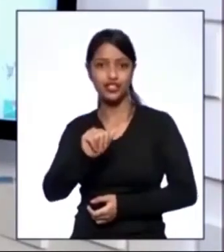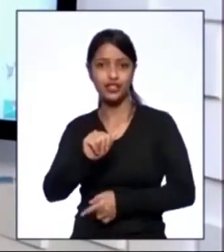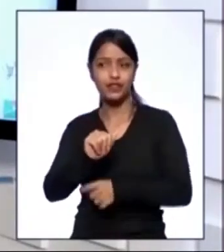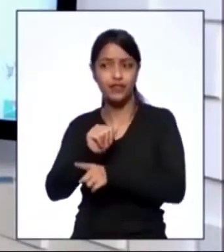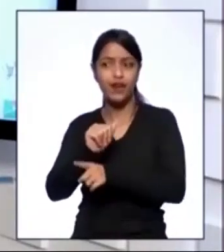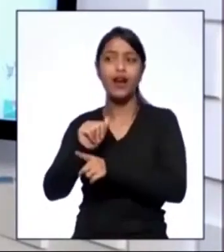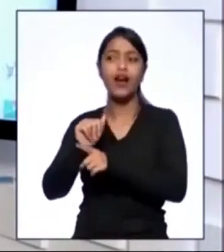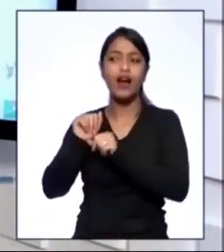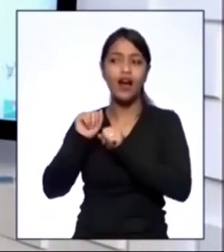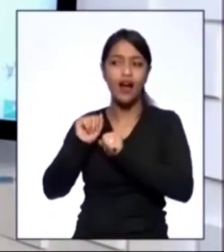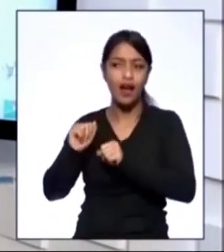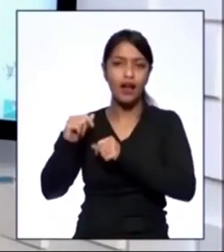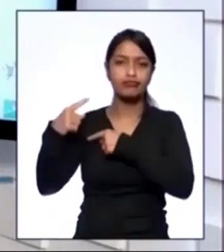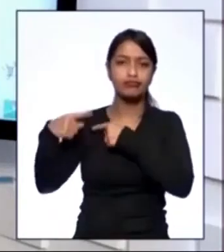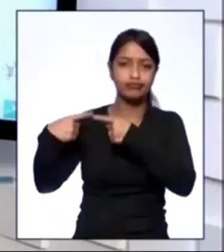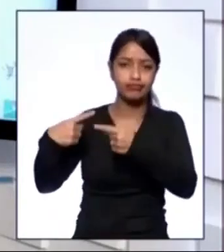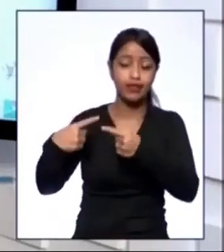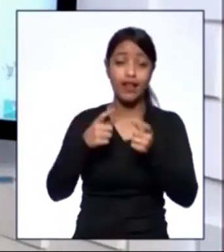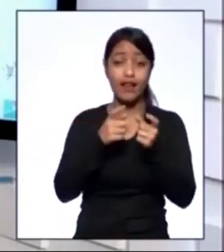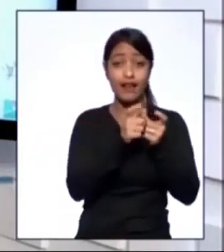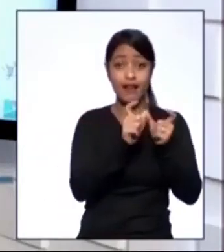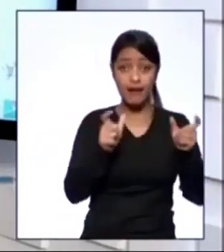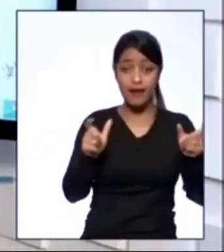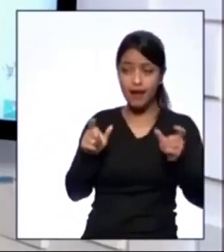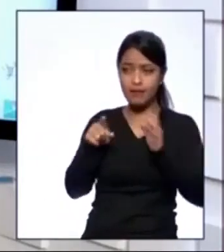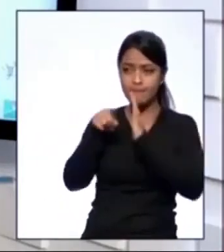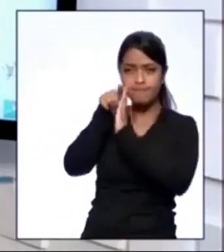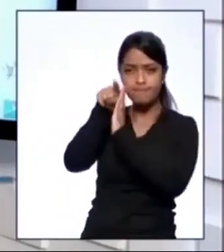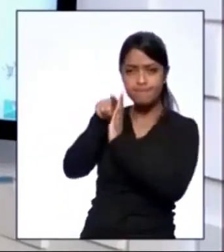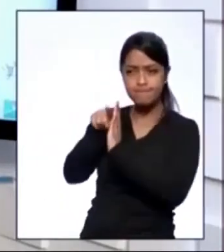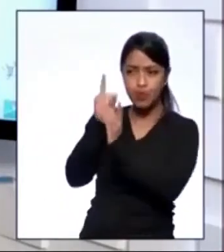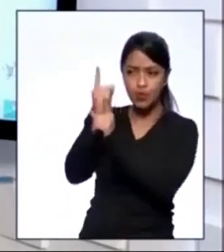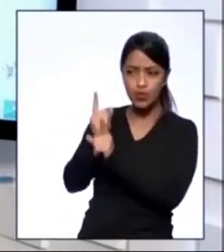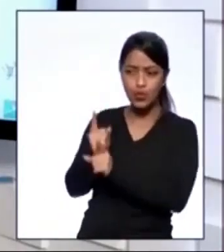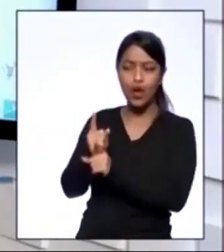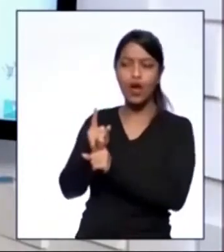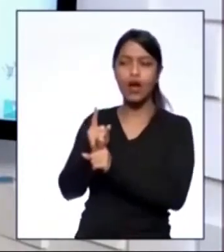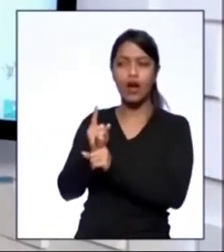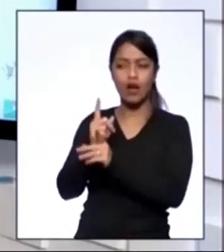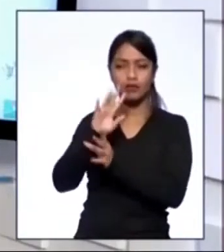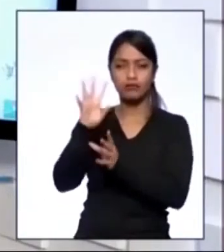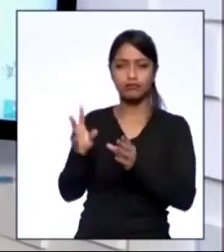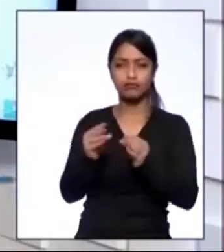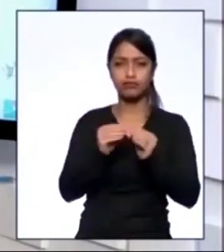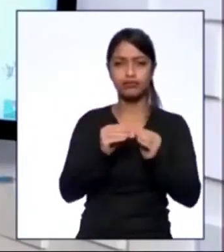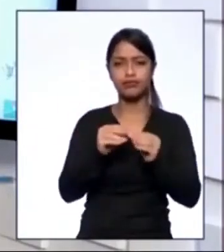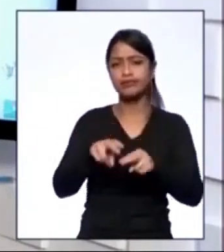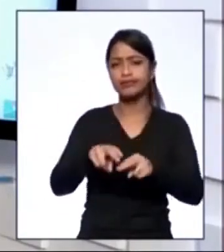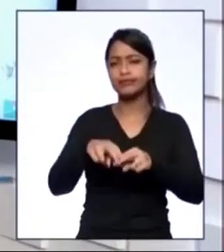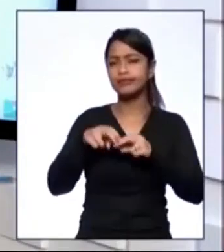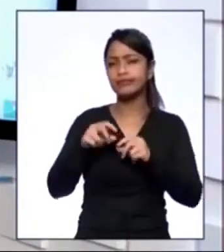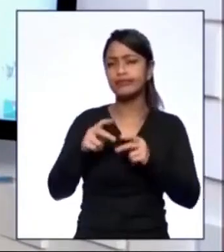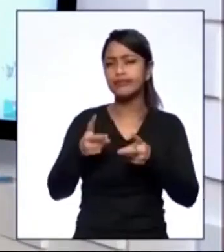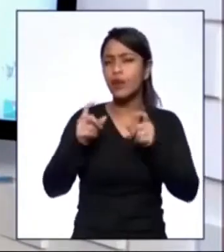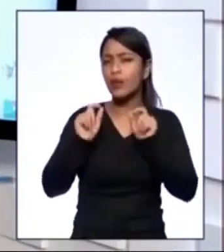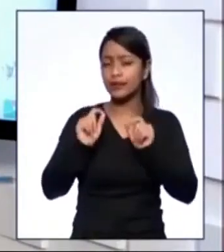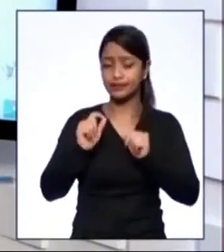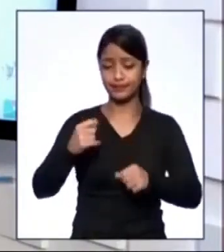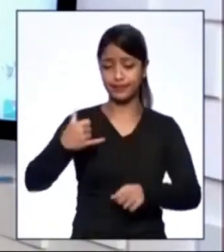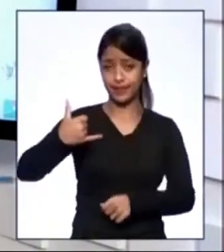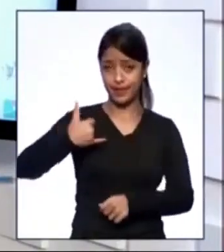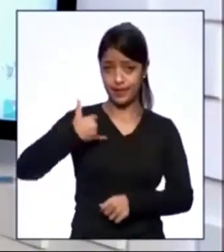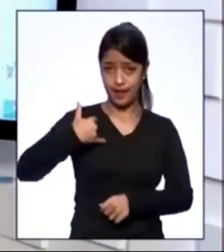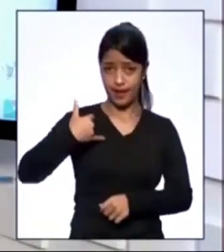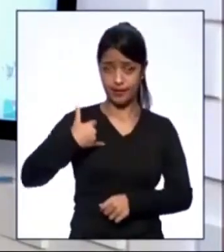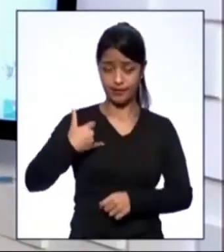ela classificou. Então, ela percebeu o seguinte, que em relação à idade nós temos expectativas do adulto ter uma